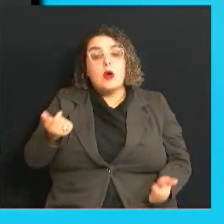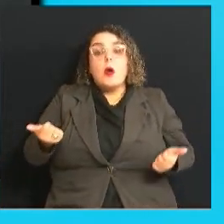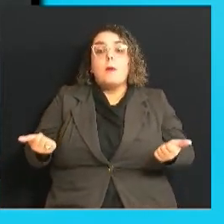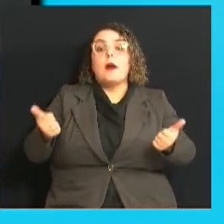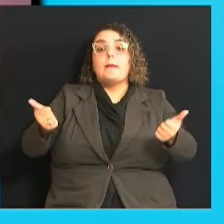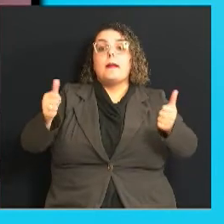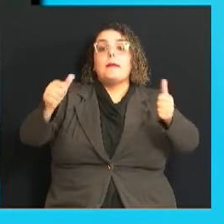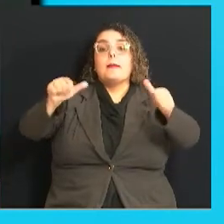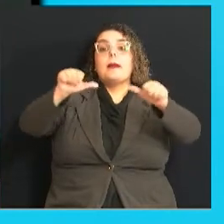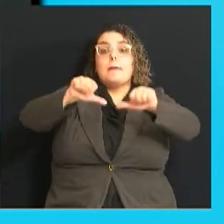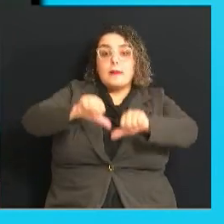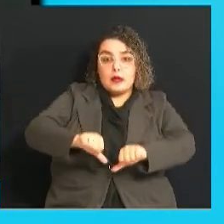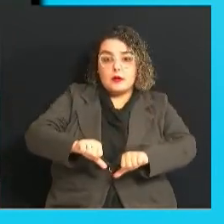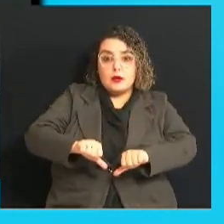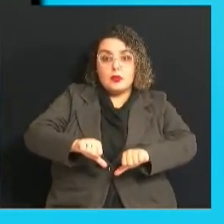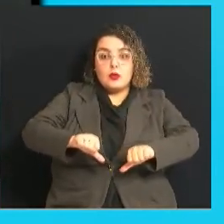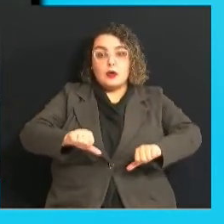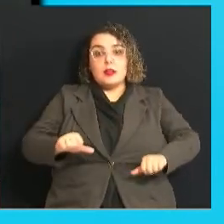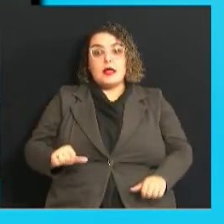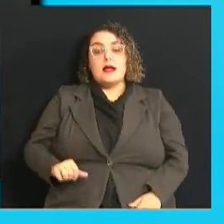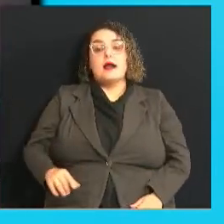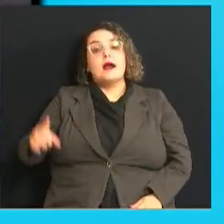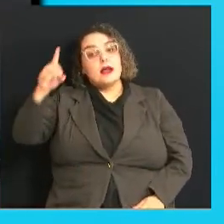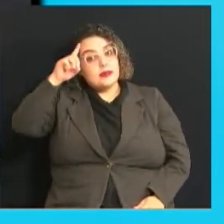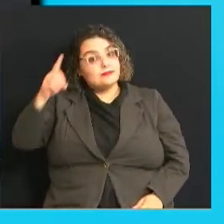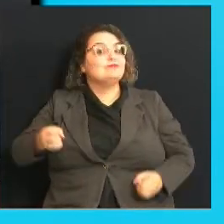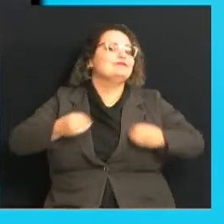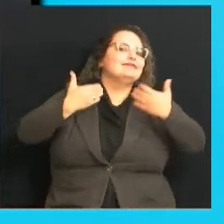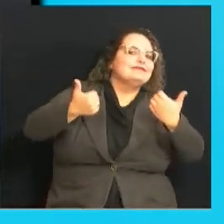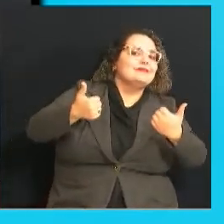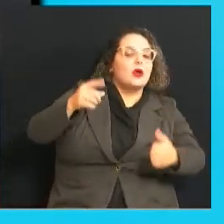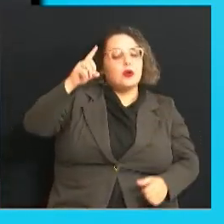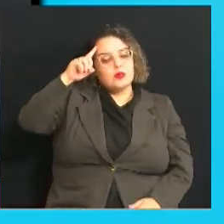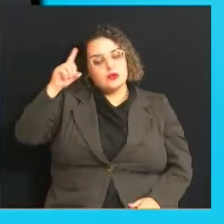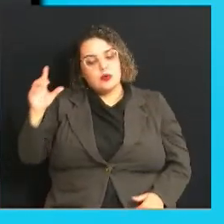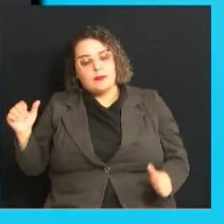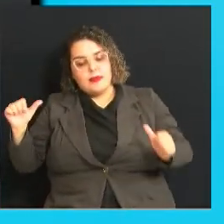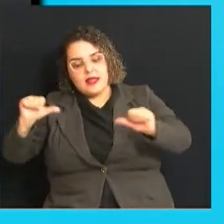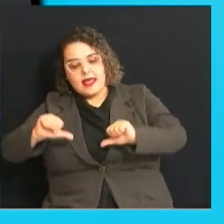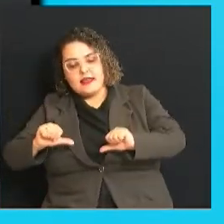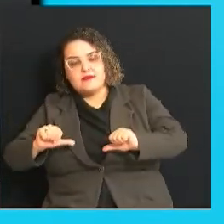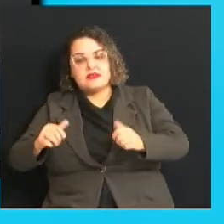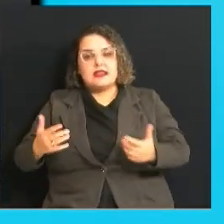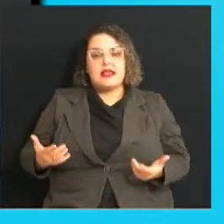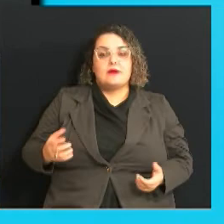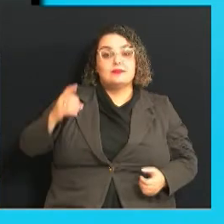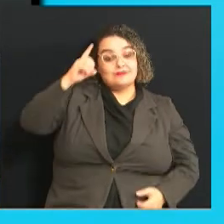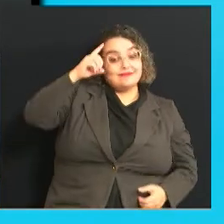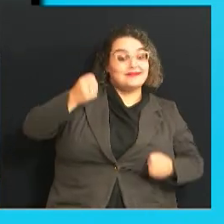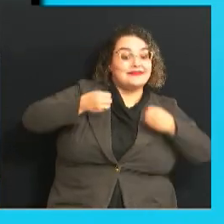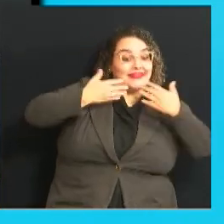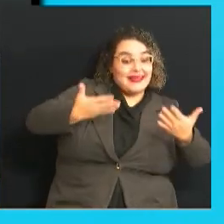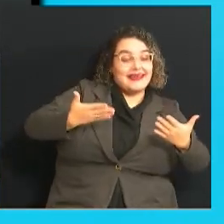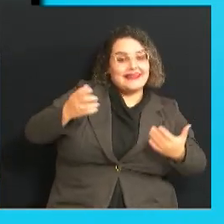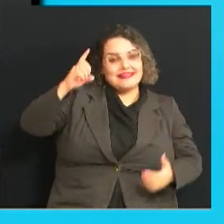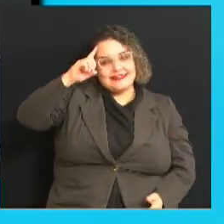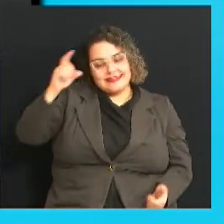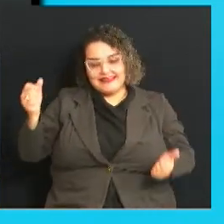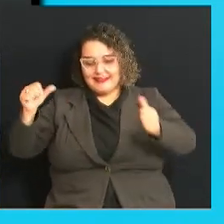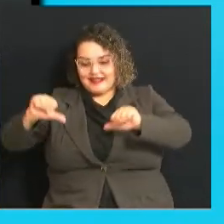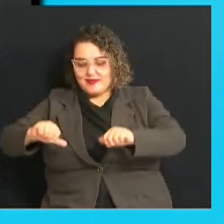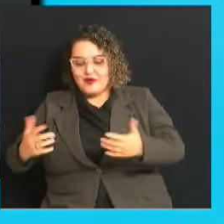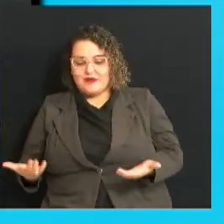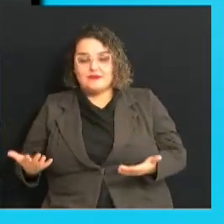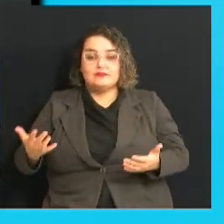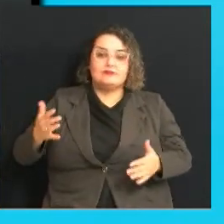Não é uma pessoa que um dia está muito bem, um dia está ruim, um dia está muito bem, um dia está ruim. Esses sintomas são mais ou menos